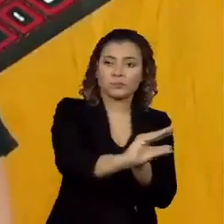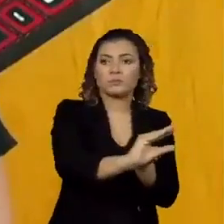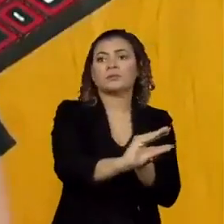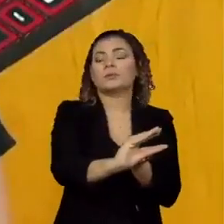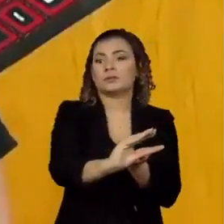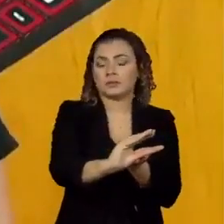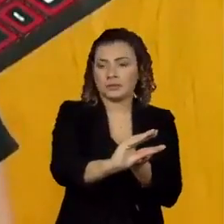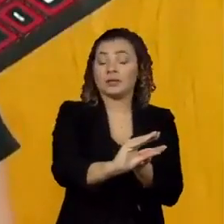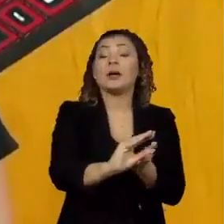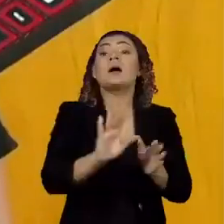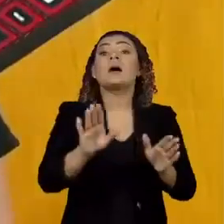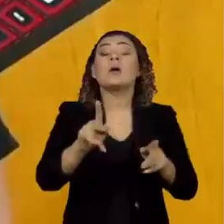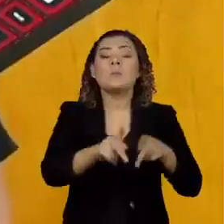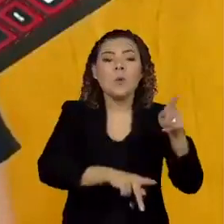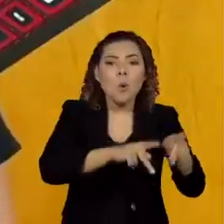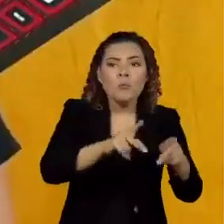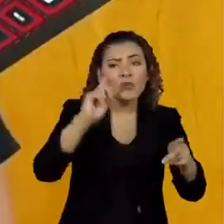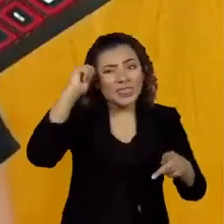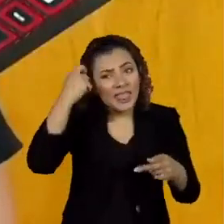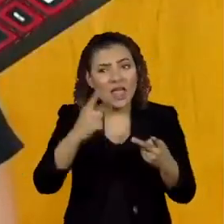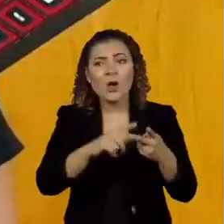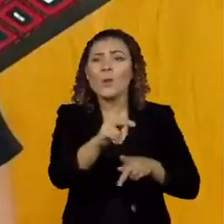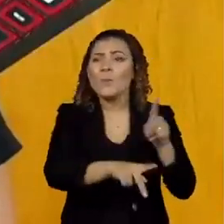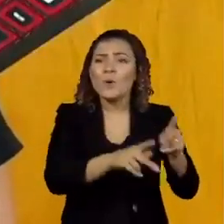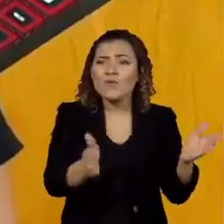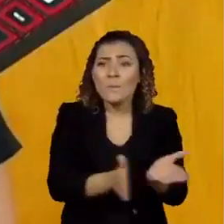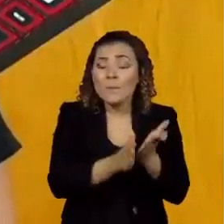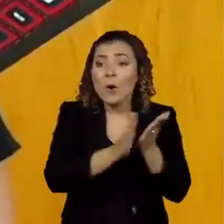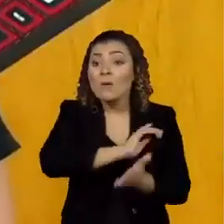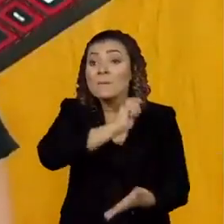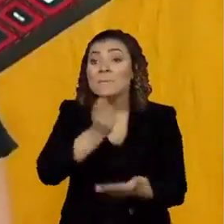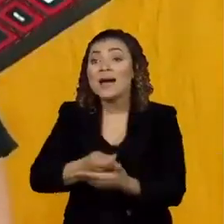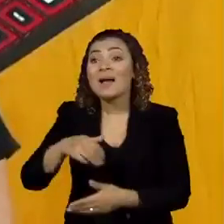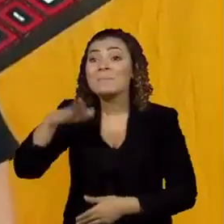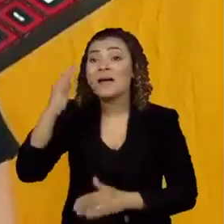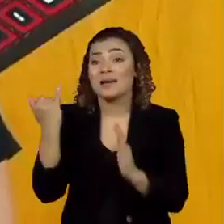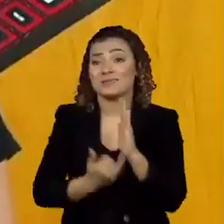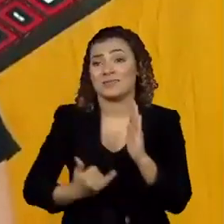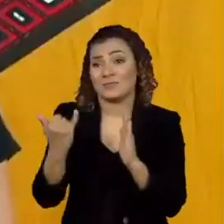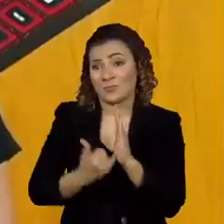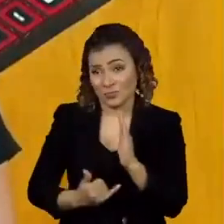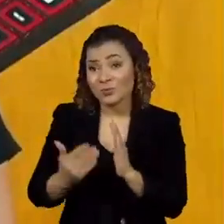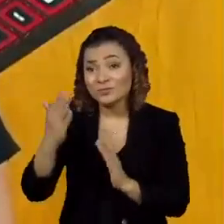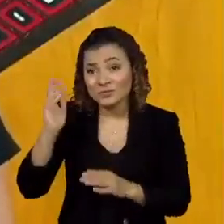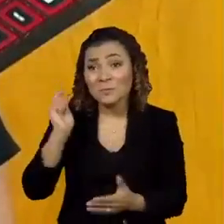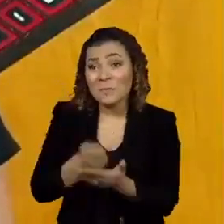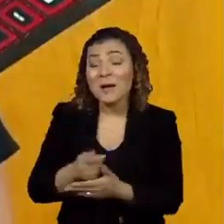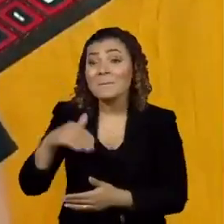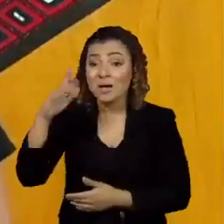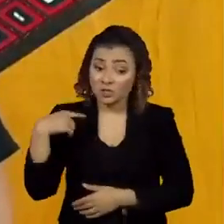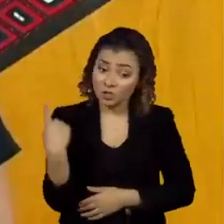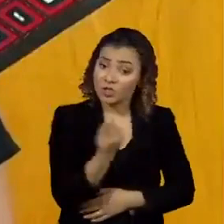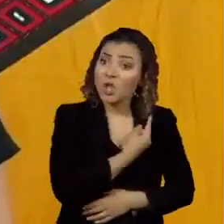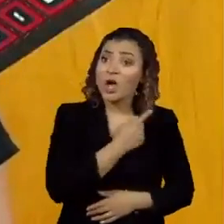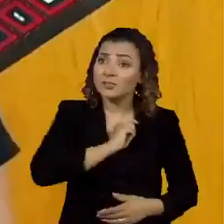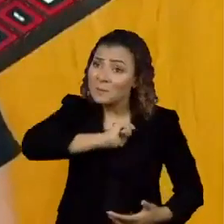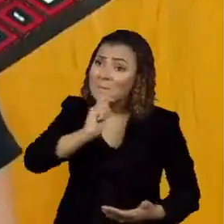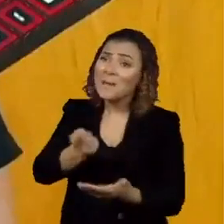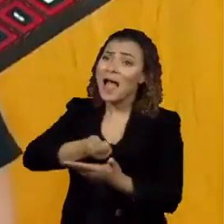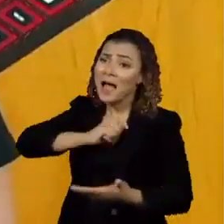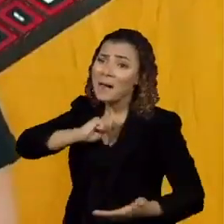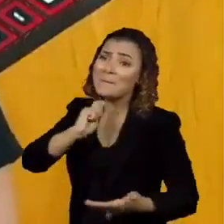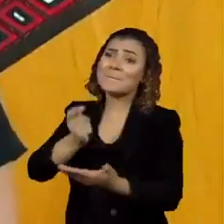a população pobre, é quem paga a maior parte dos impostos proporcionalmente, ou seja, somos nós que arcamos com